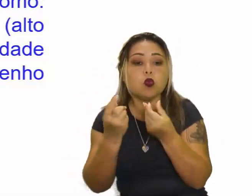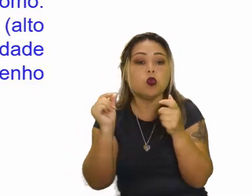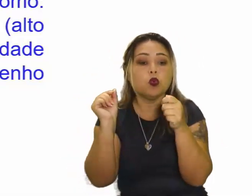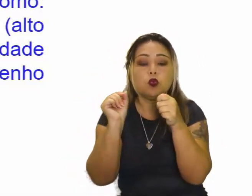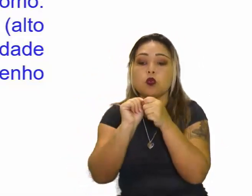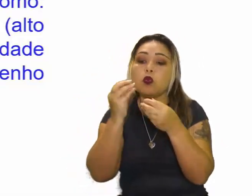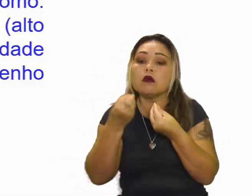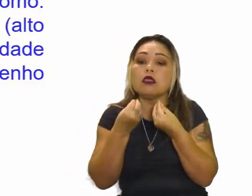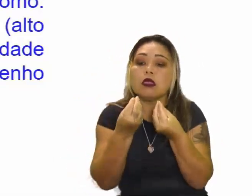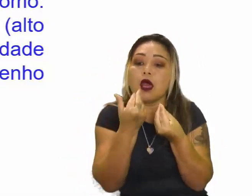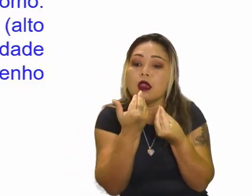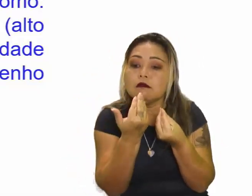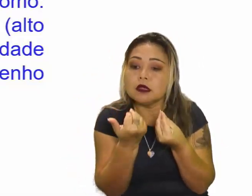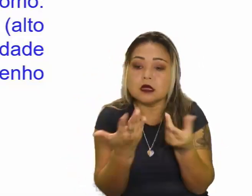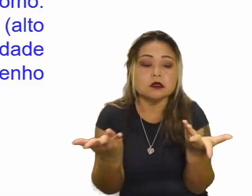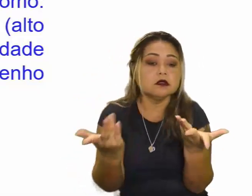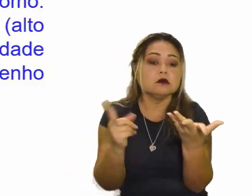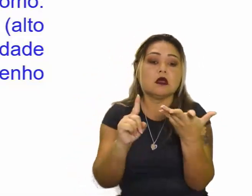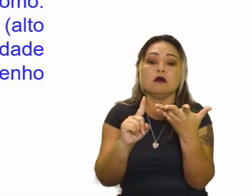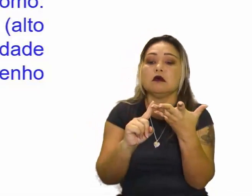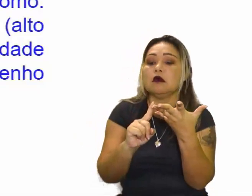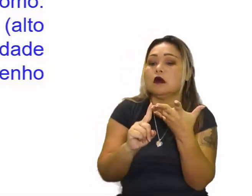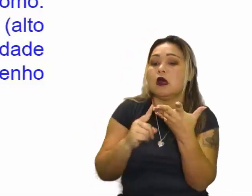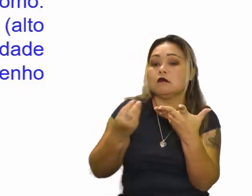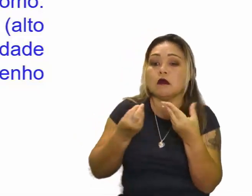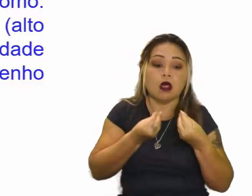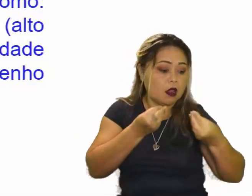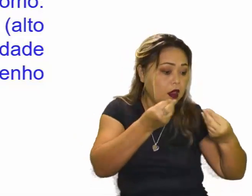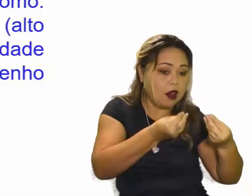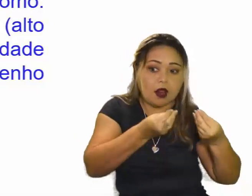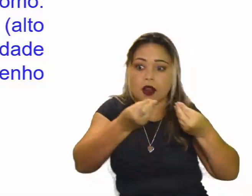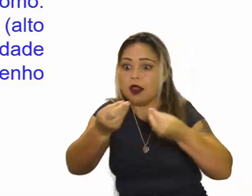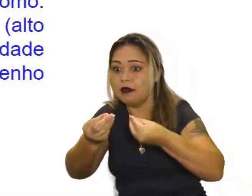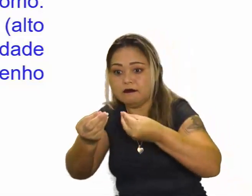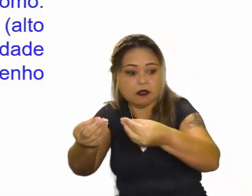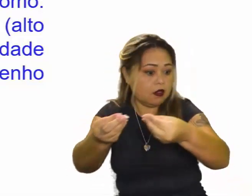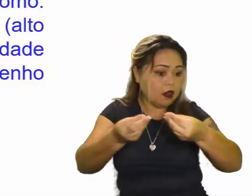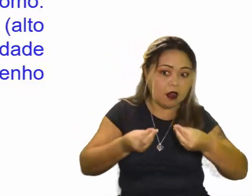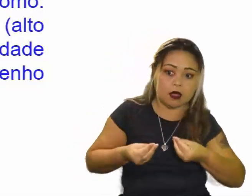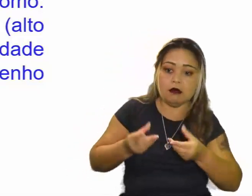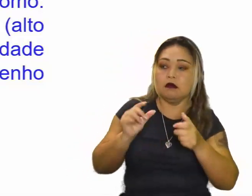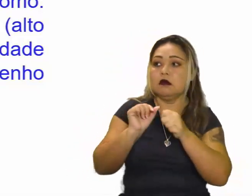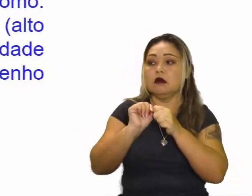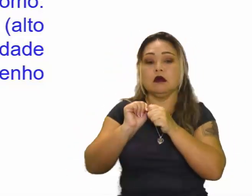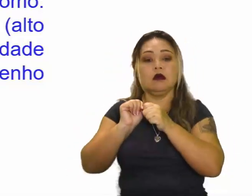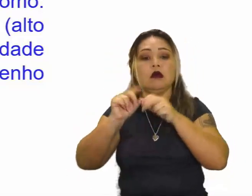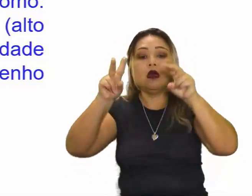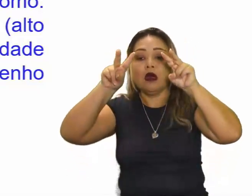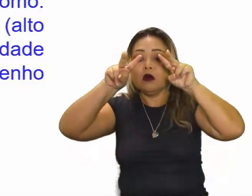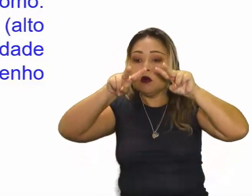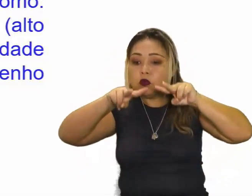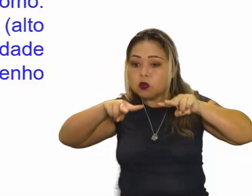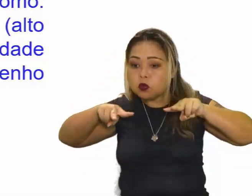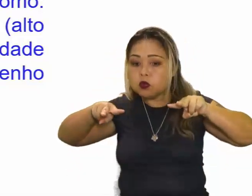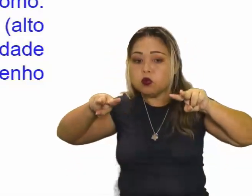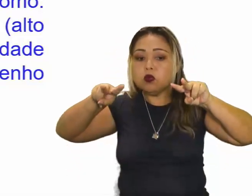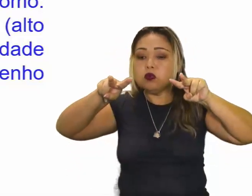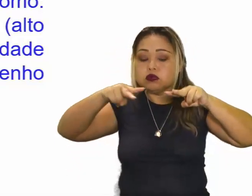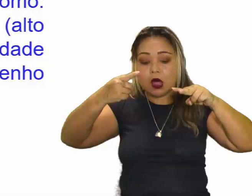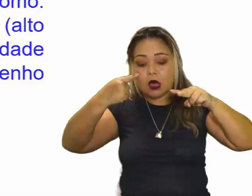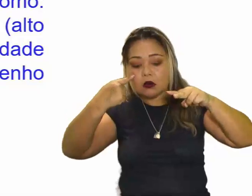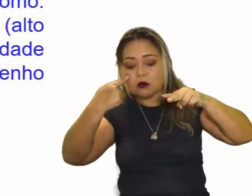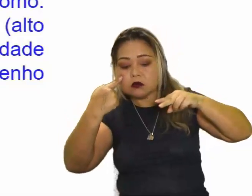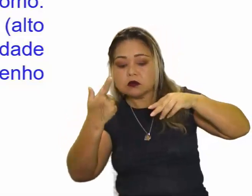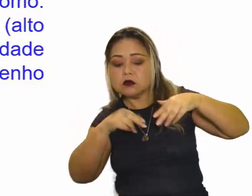a alimentação, realizar o transporte, visualizar, né, dar uma olhada no animal